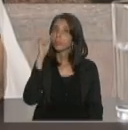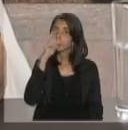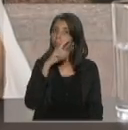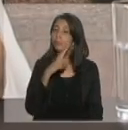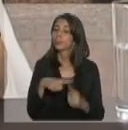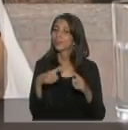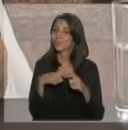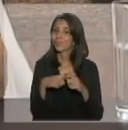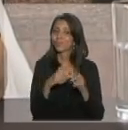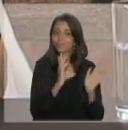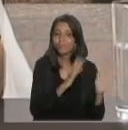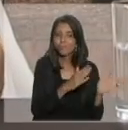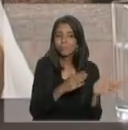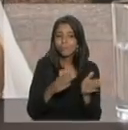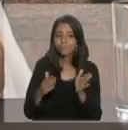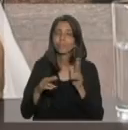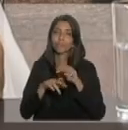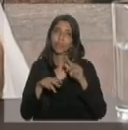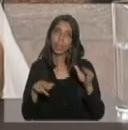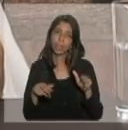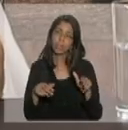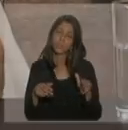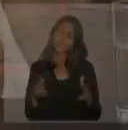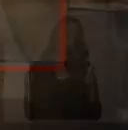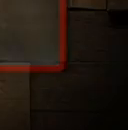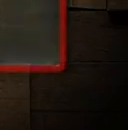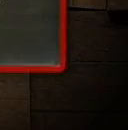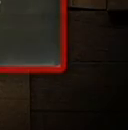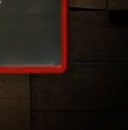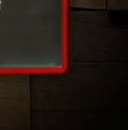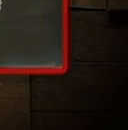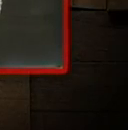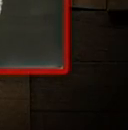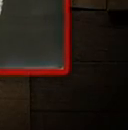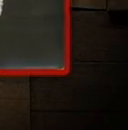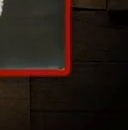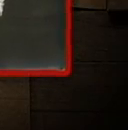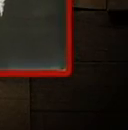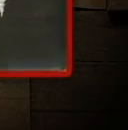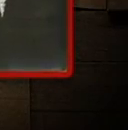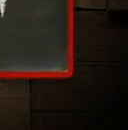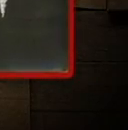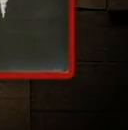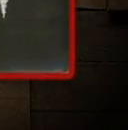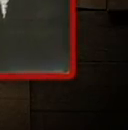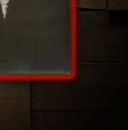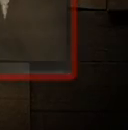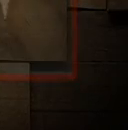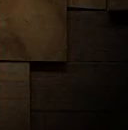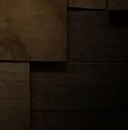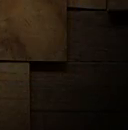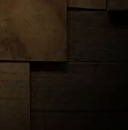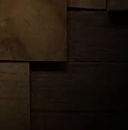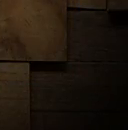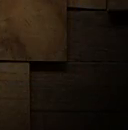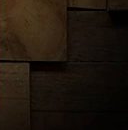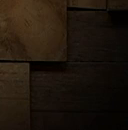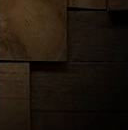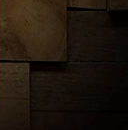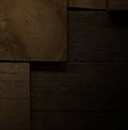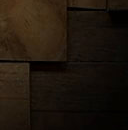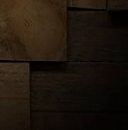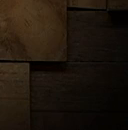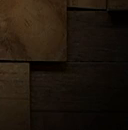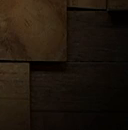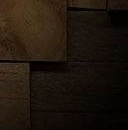porque foram várias etapas. Eu entrei numa primeira fase, que foi o governo Chagas Freitas com Arnaldo Nisquet, professor Arnaldo